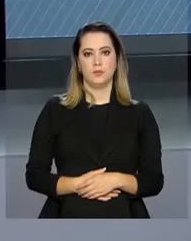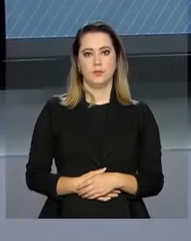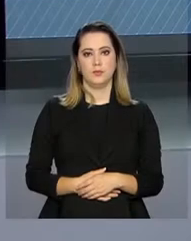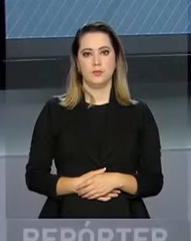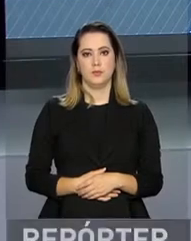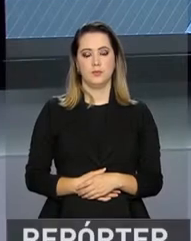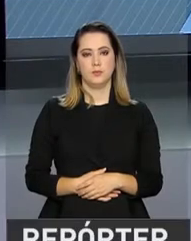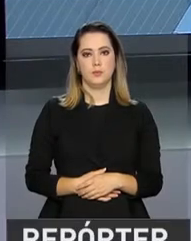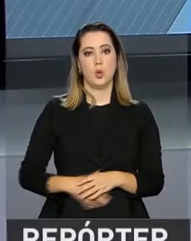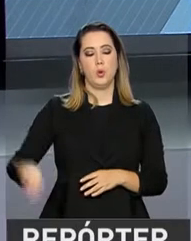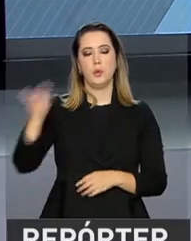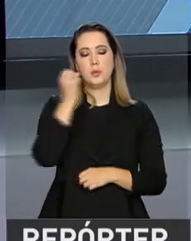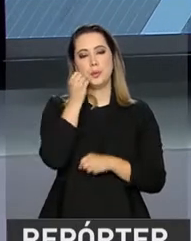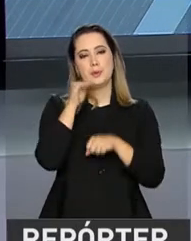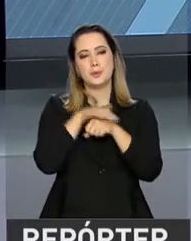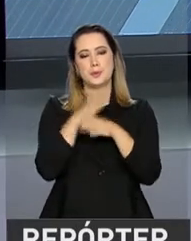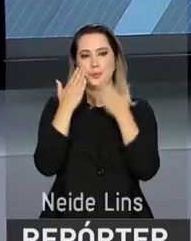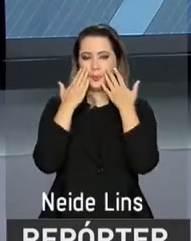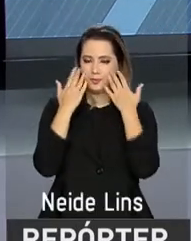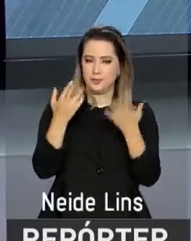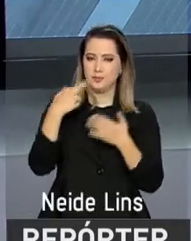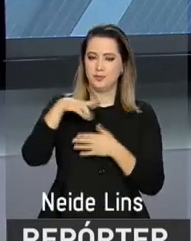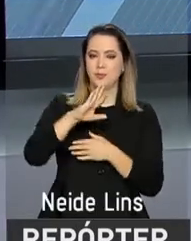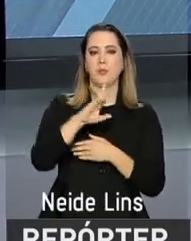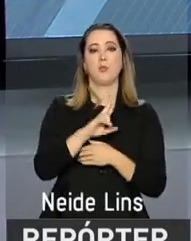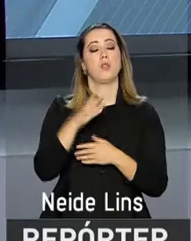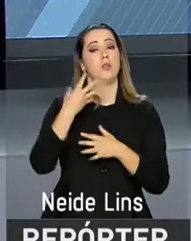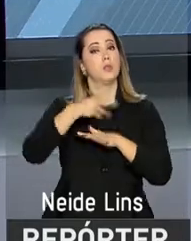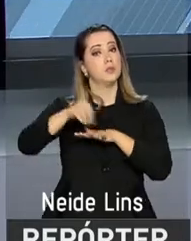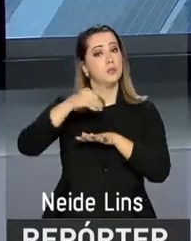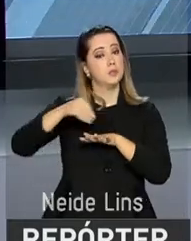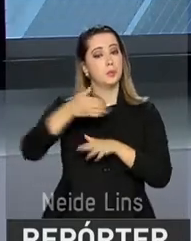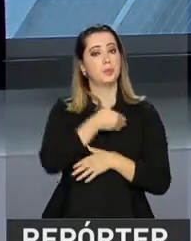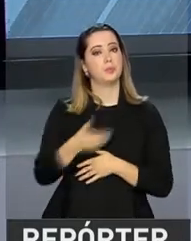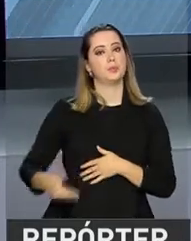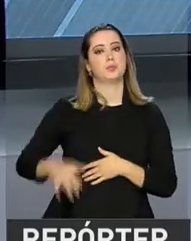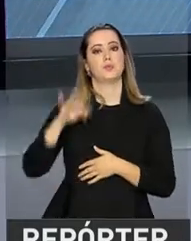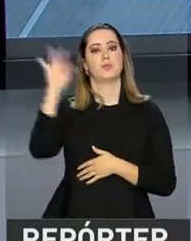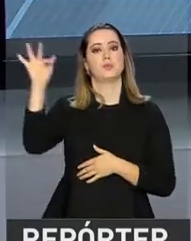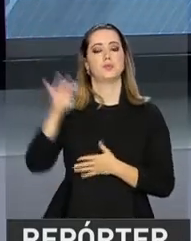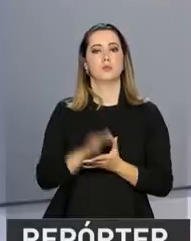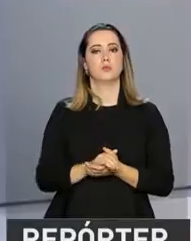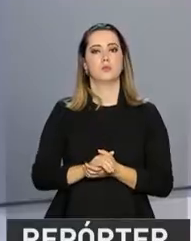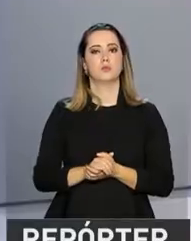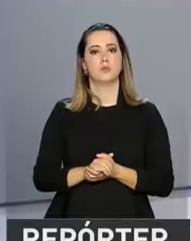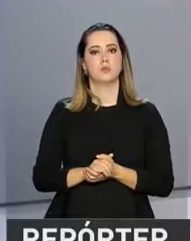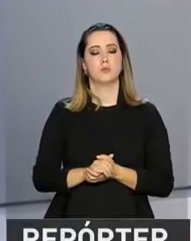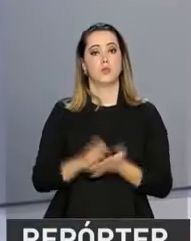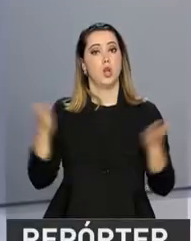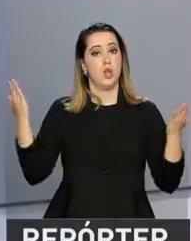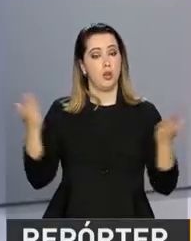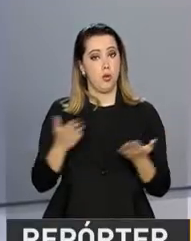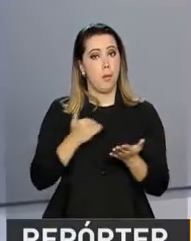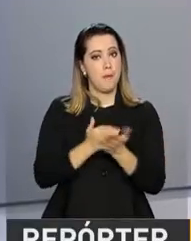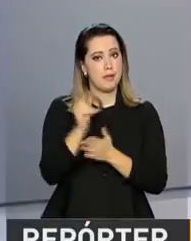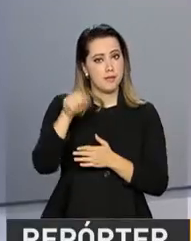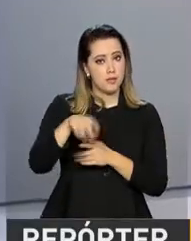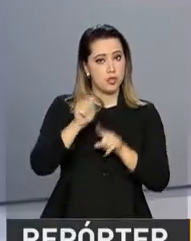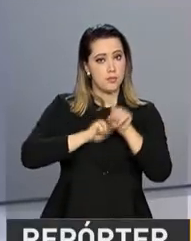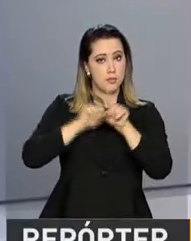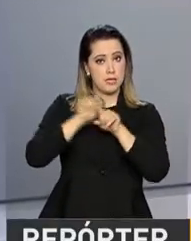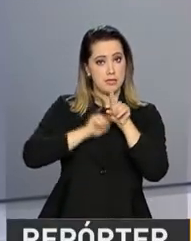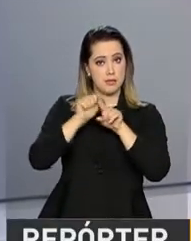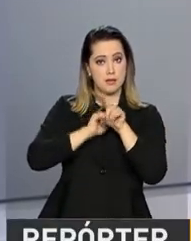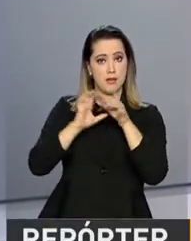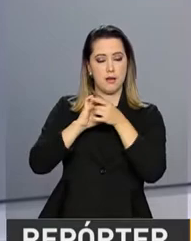olá boa noite no ar o repórter nbr com as notícias do governo federal começa ainda neste mês a